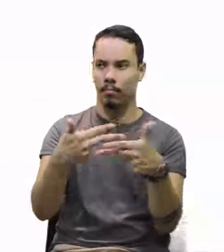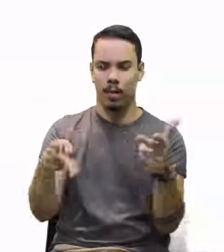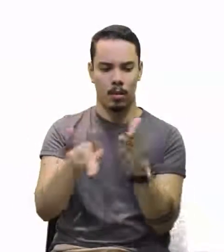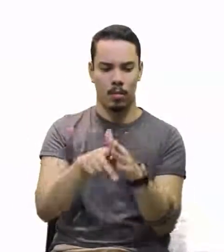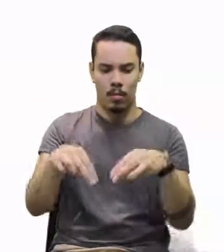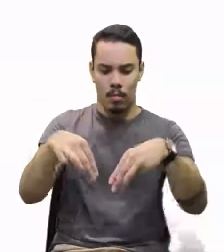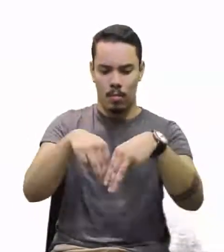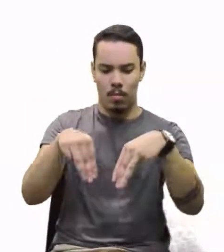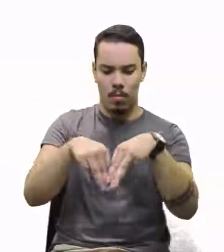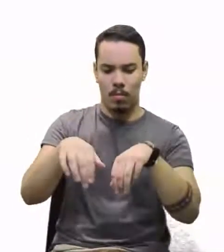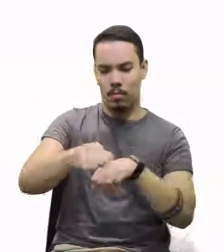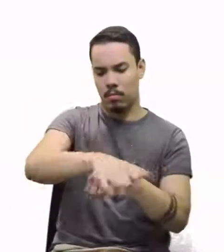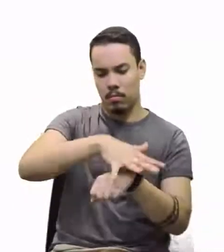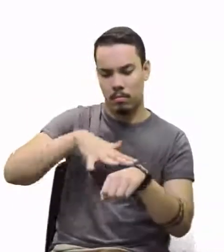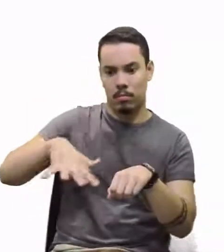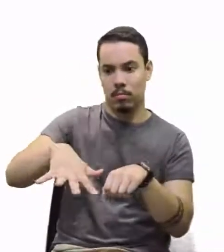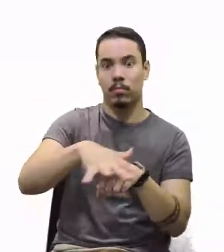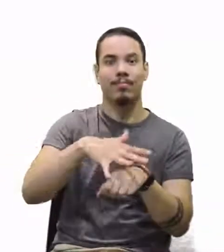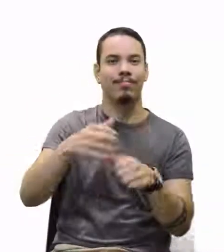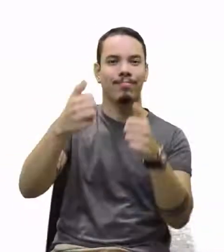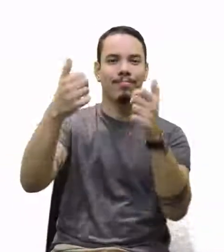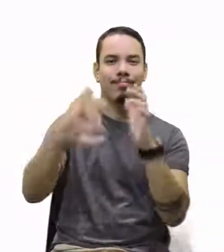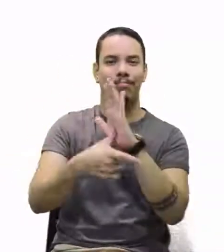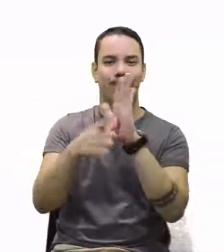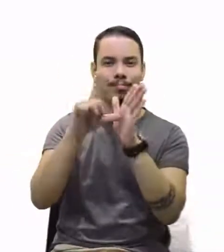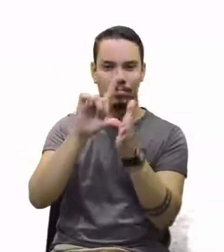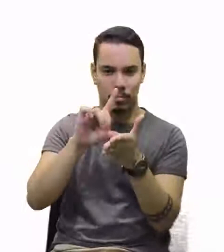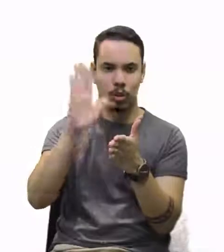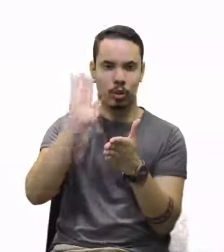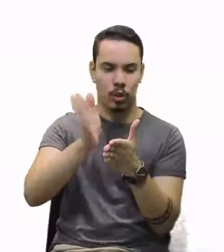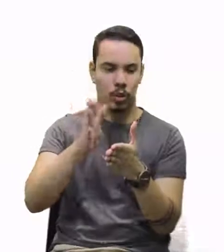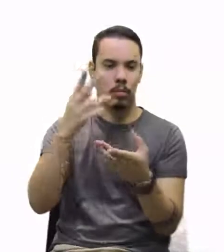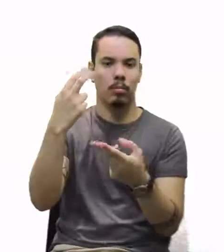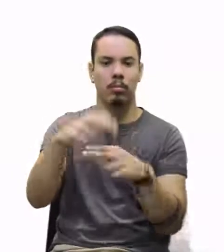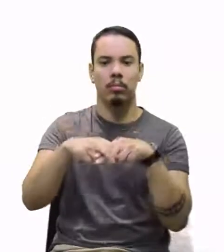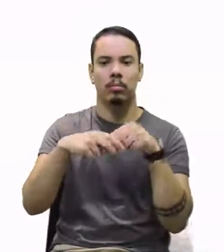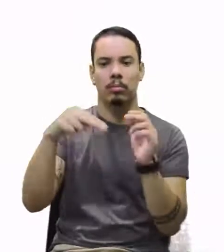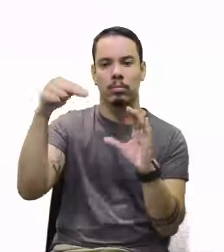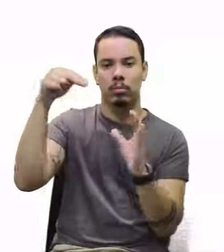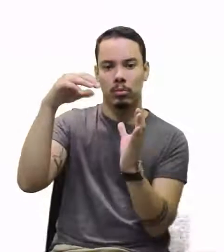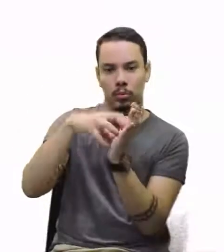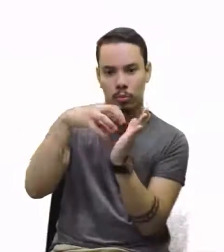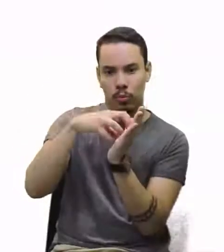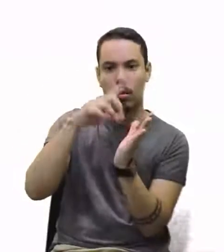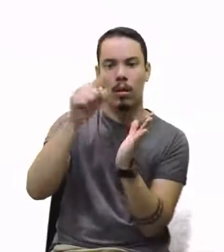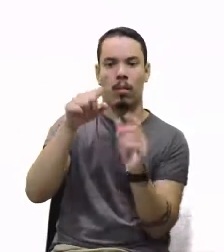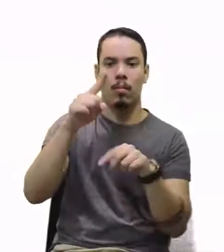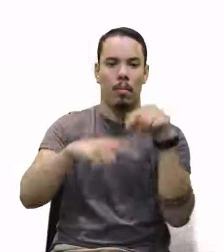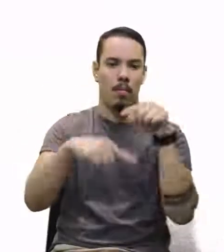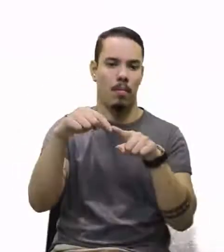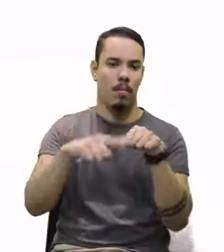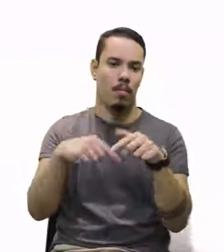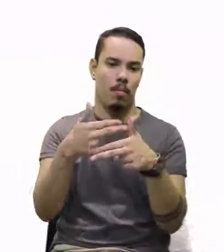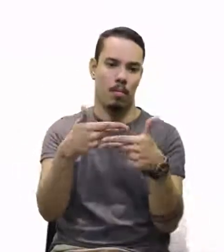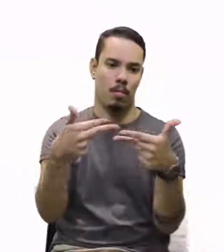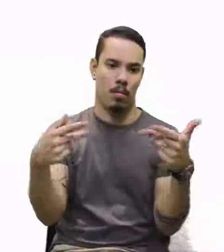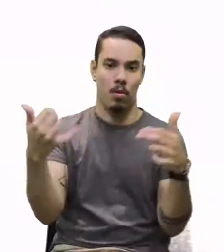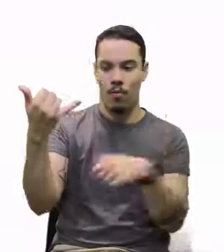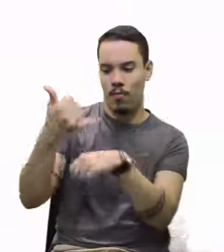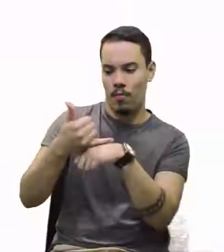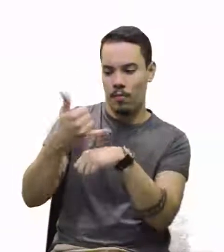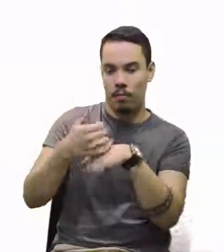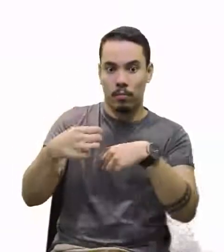campo magnético, por isso nós falamos de campo magnético. O núcleo é feito de um material ferromagnético, o